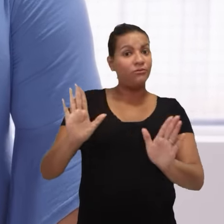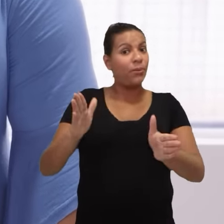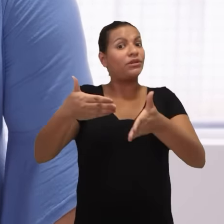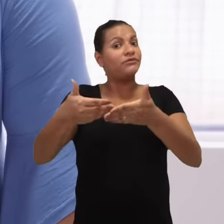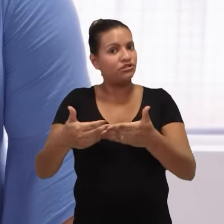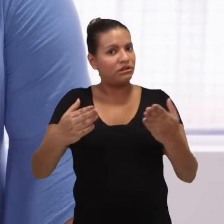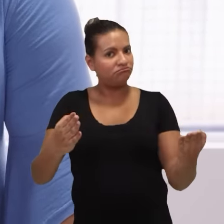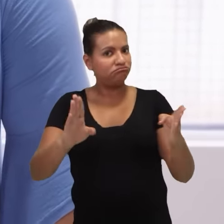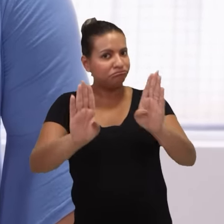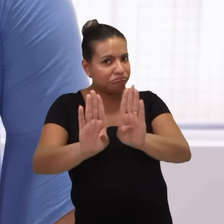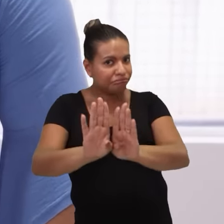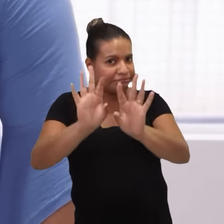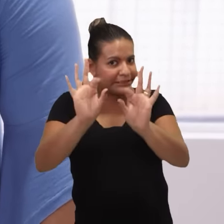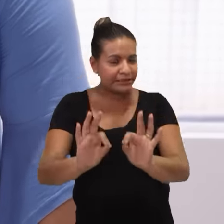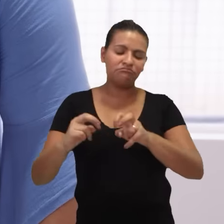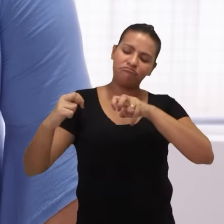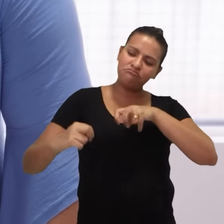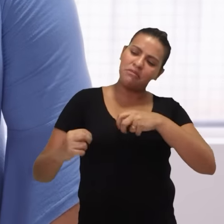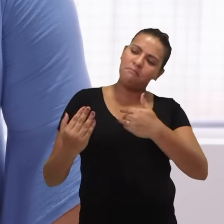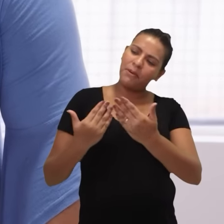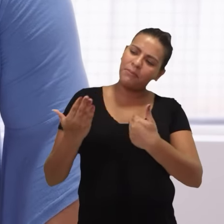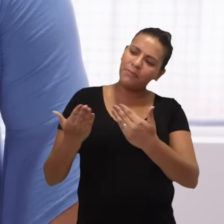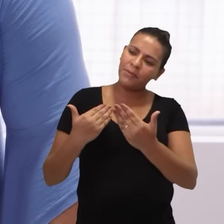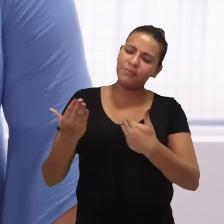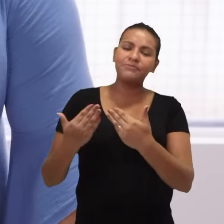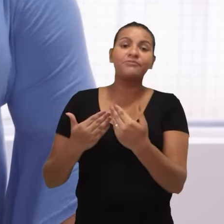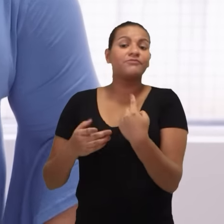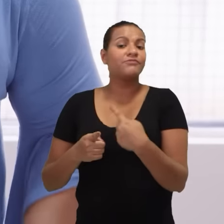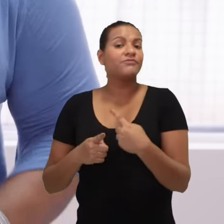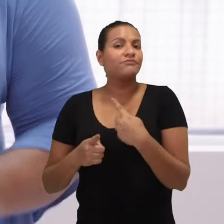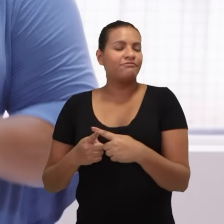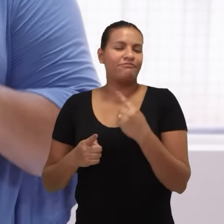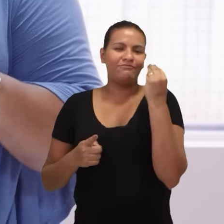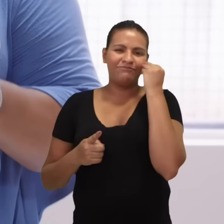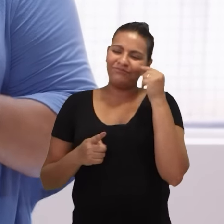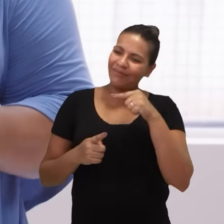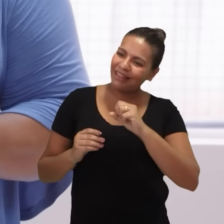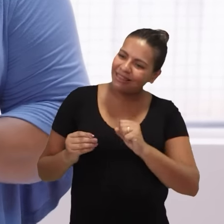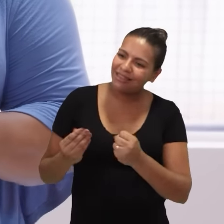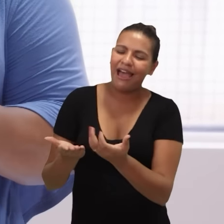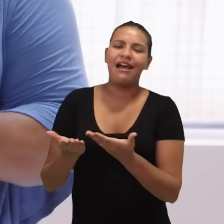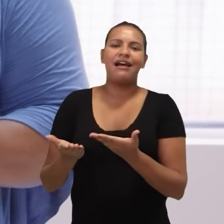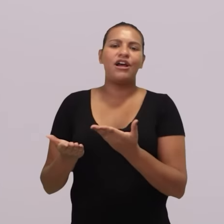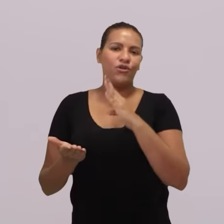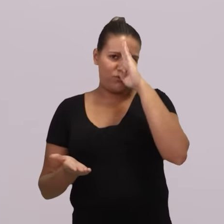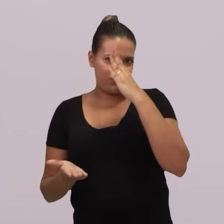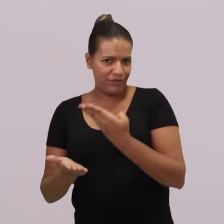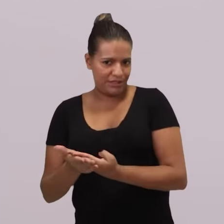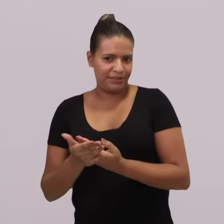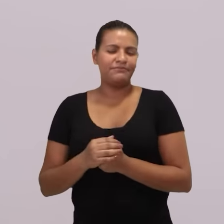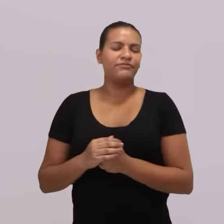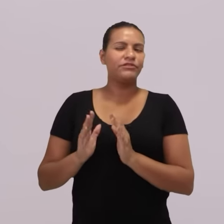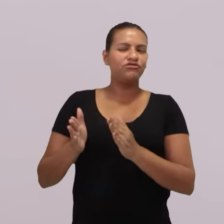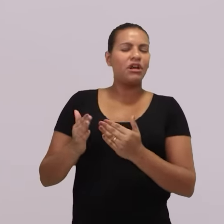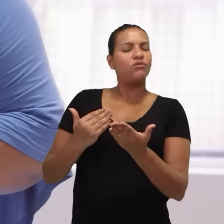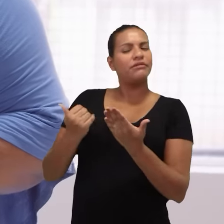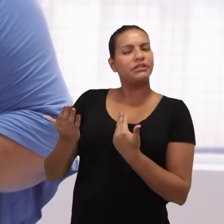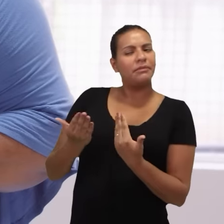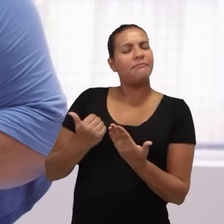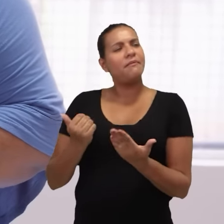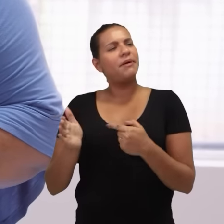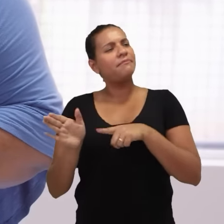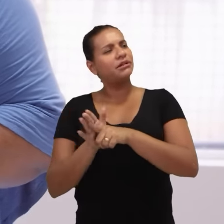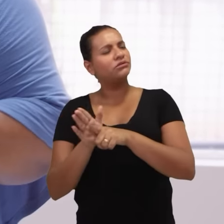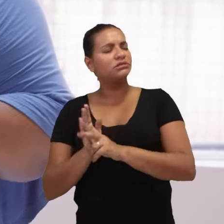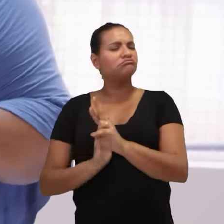história, né? E a gente vai tentando assim, já. A família está conversando, a gente está tentando já direcionar, tipo assim, o que nós vamos fazer? Então,